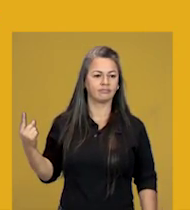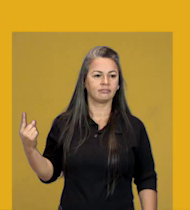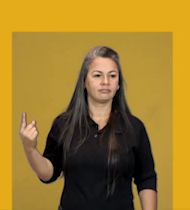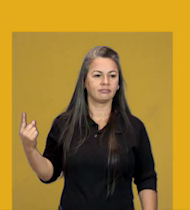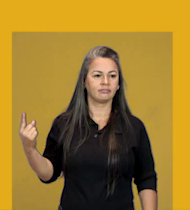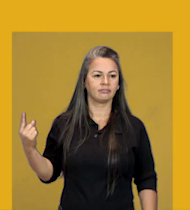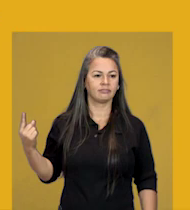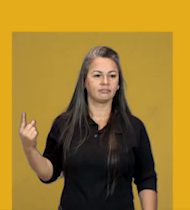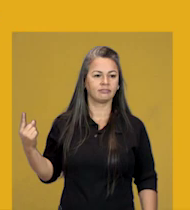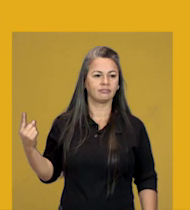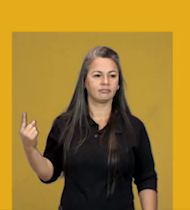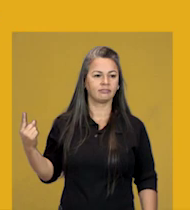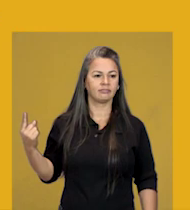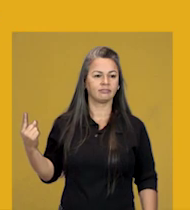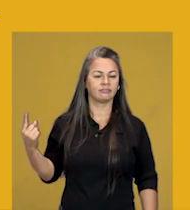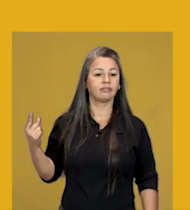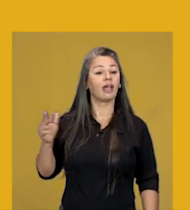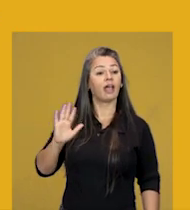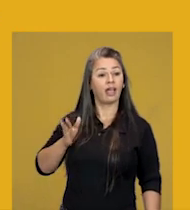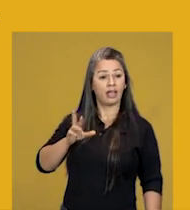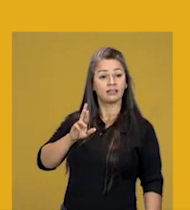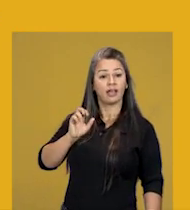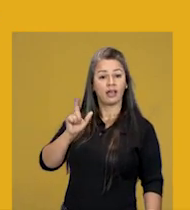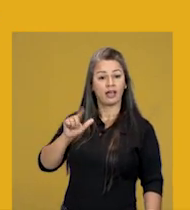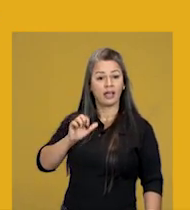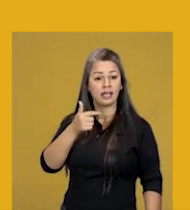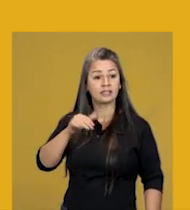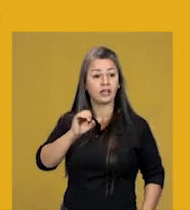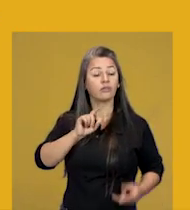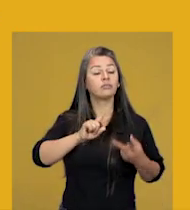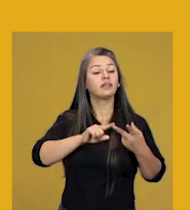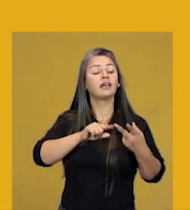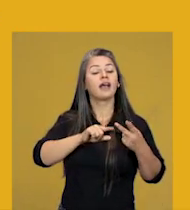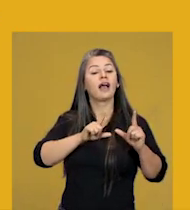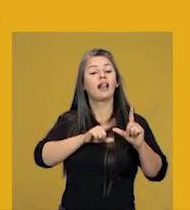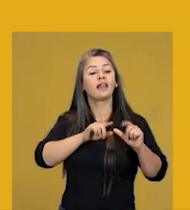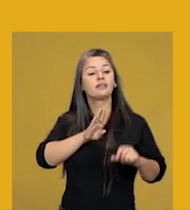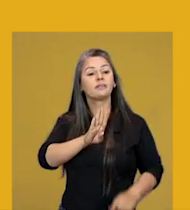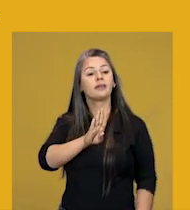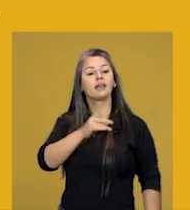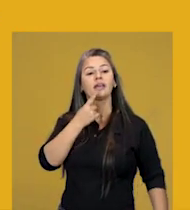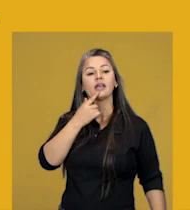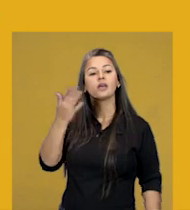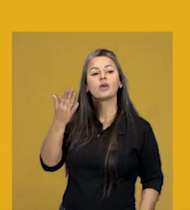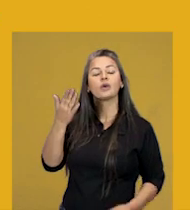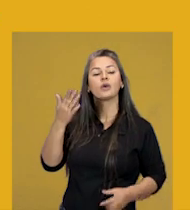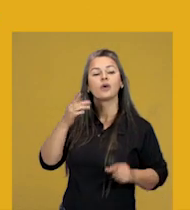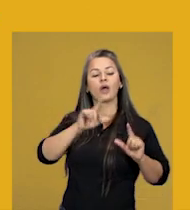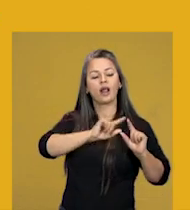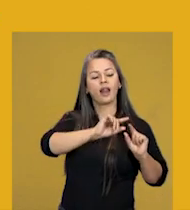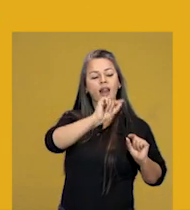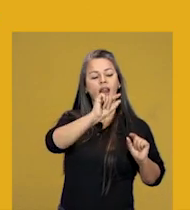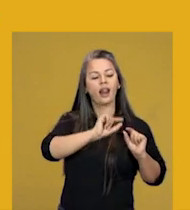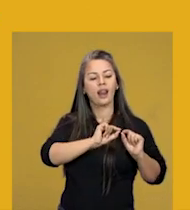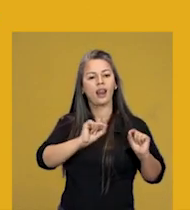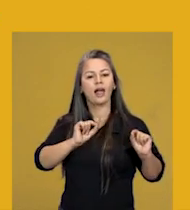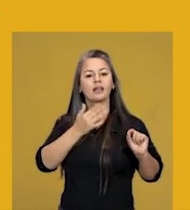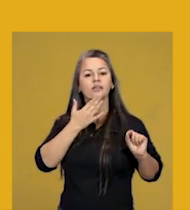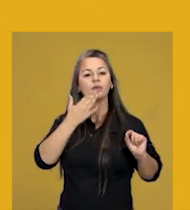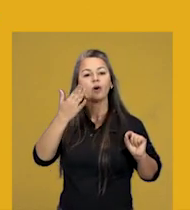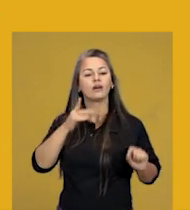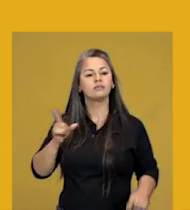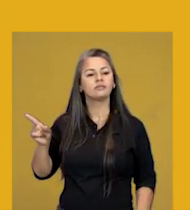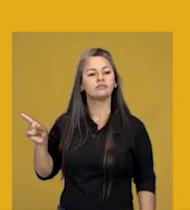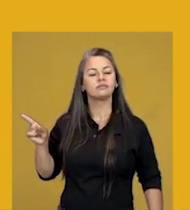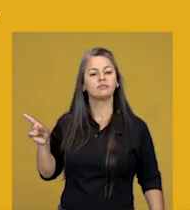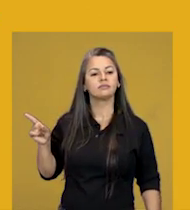para 9. Essa é a razão de semelhança entre as áreas. E a razão de semelhança entre os lados? Essa é a letra A. A letra B, muito